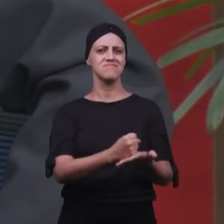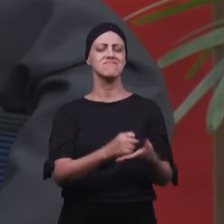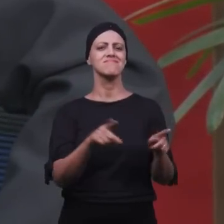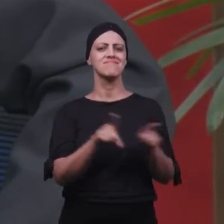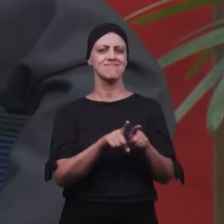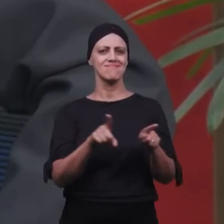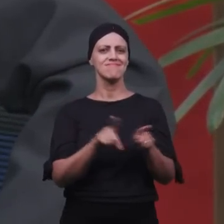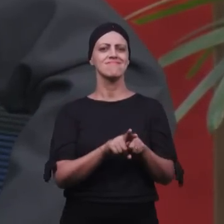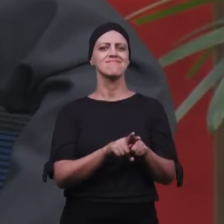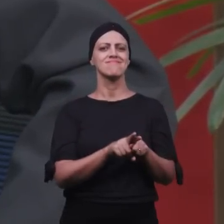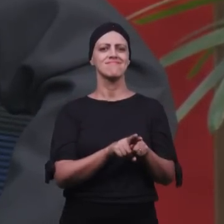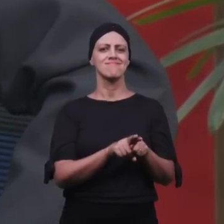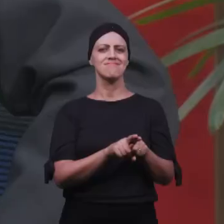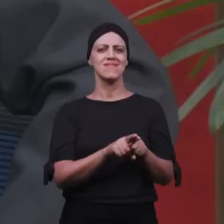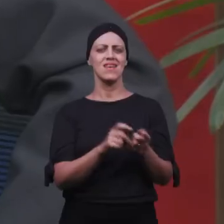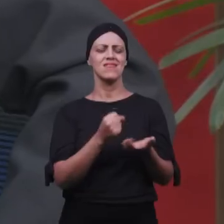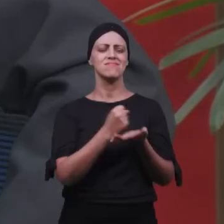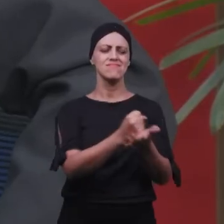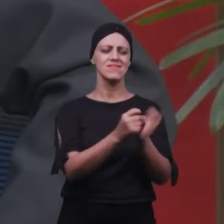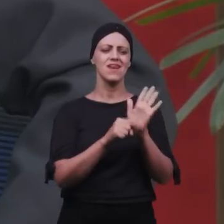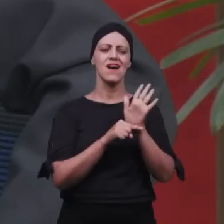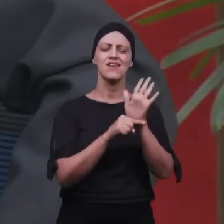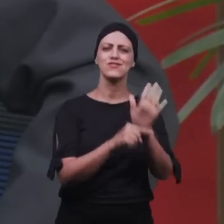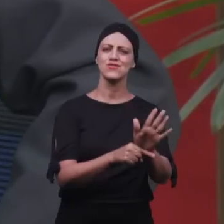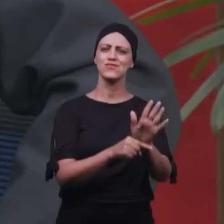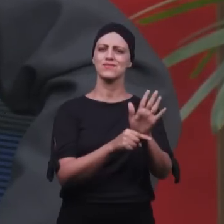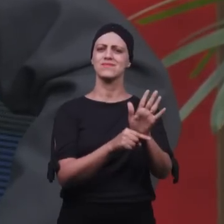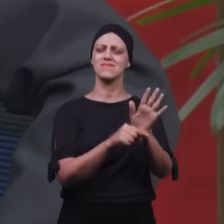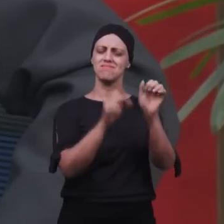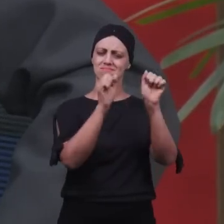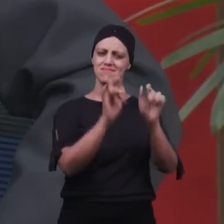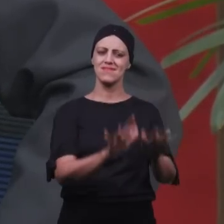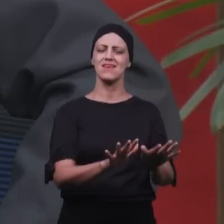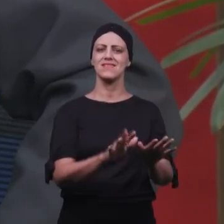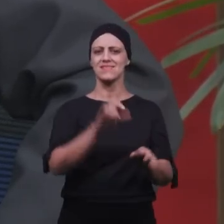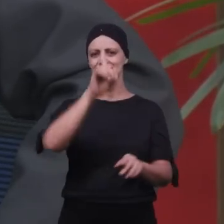palavra e uma assistência com eficácia.